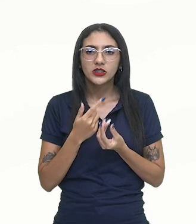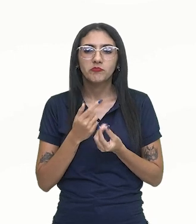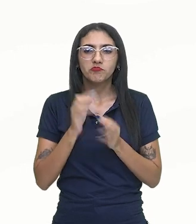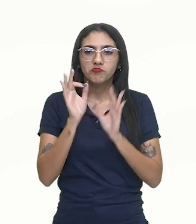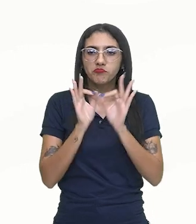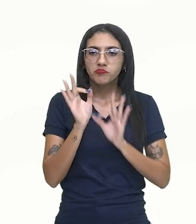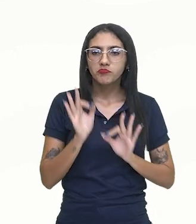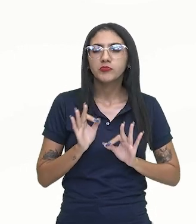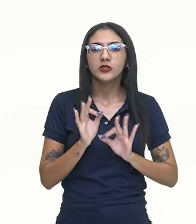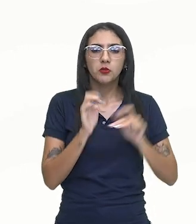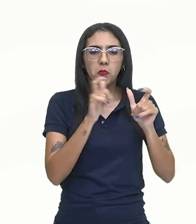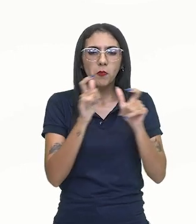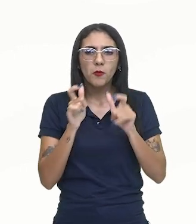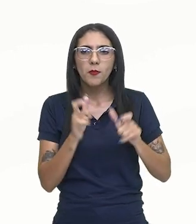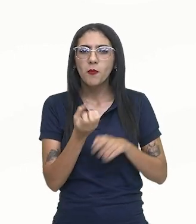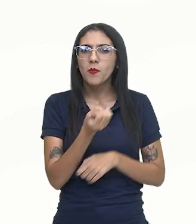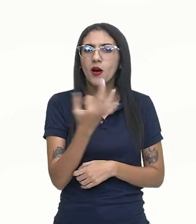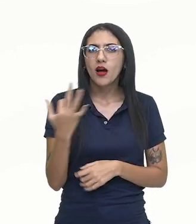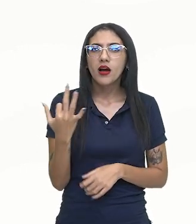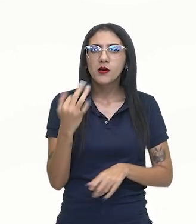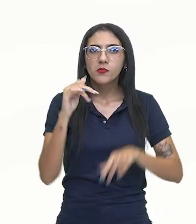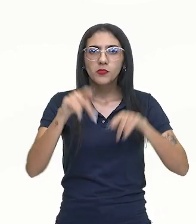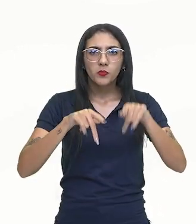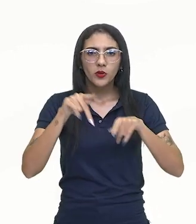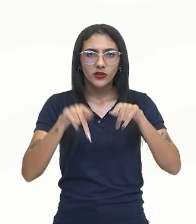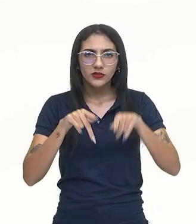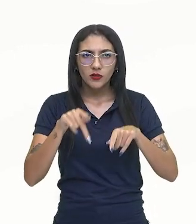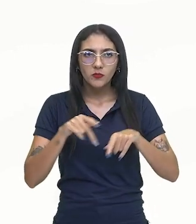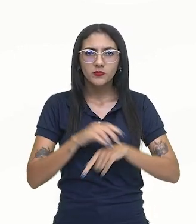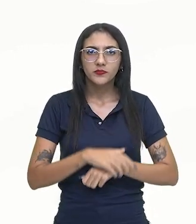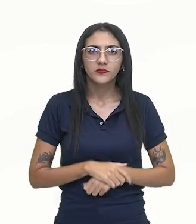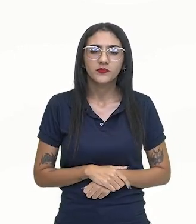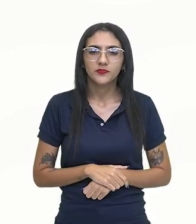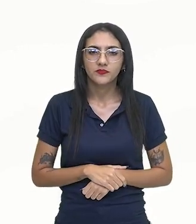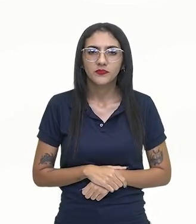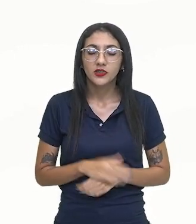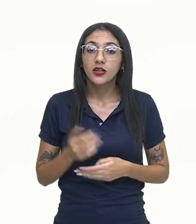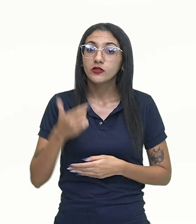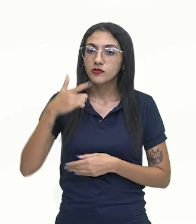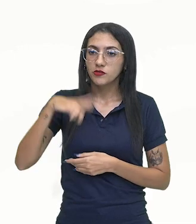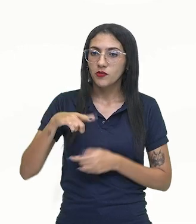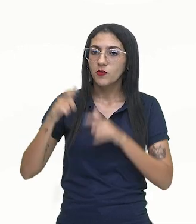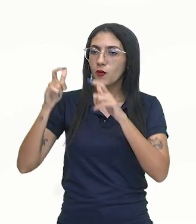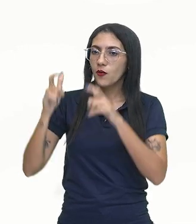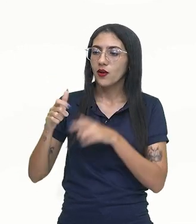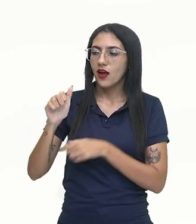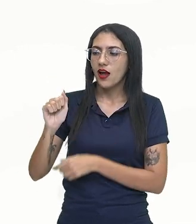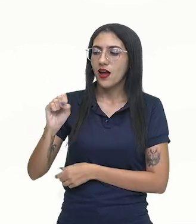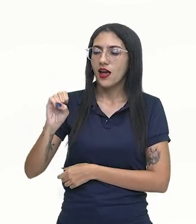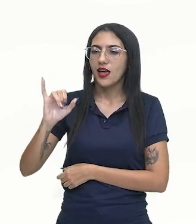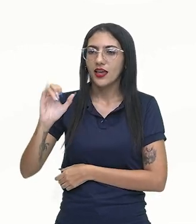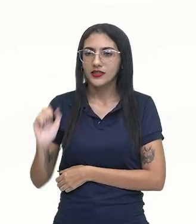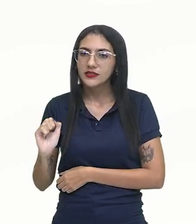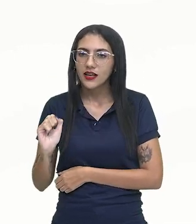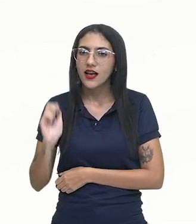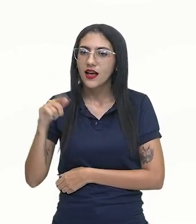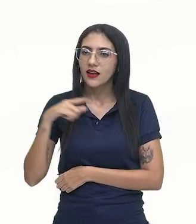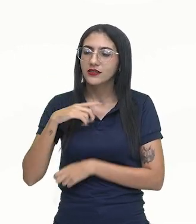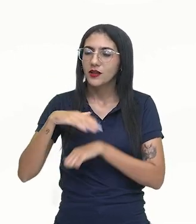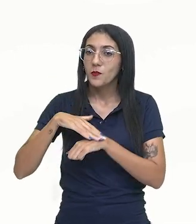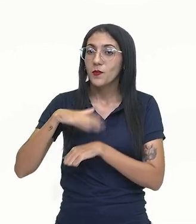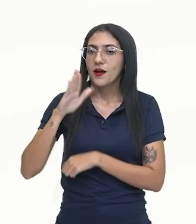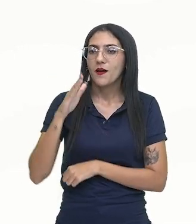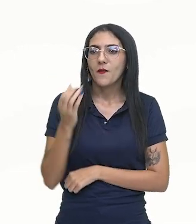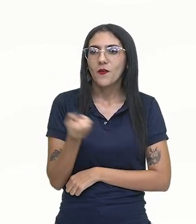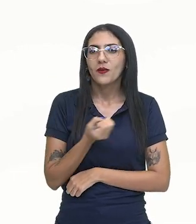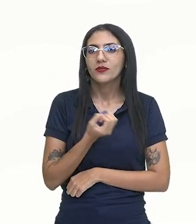da quantidade de pessoas concentradas. E a Ásia, mais uma vez, é uma área onde tem a densidade populacional